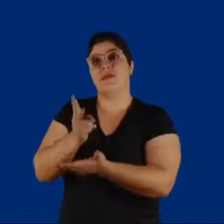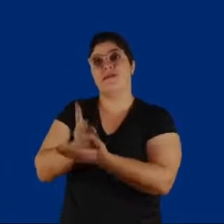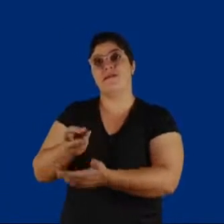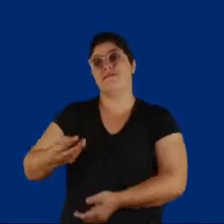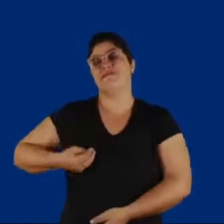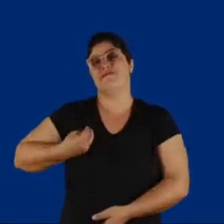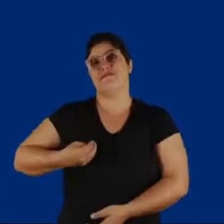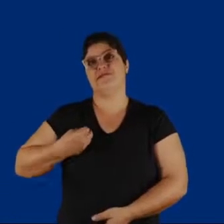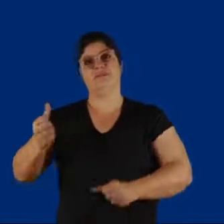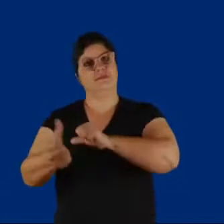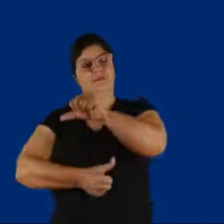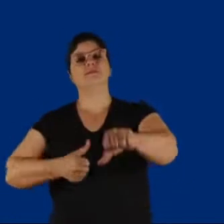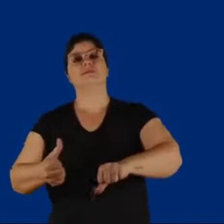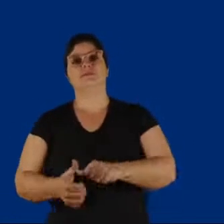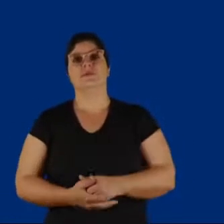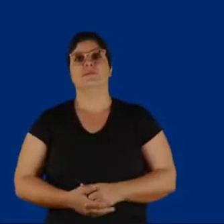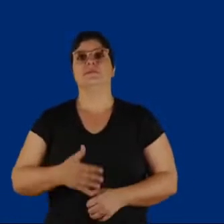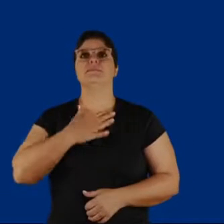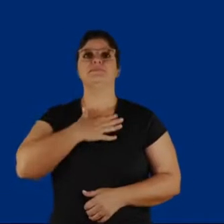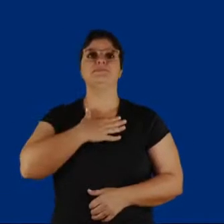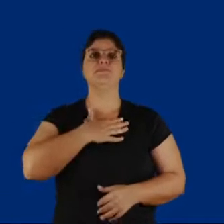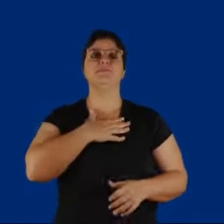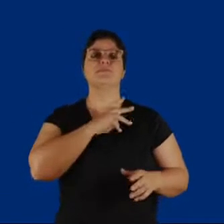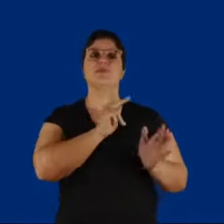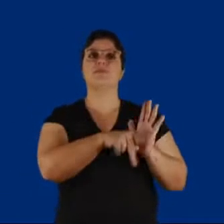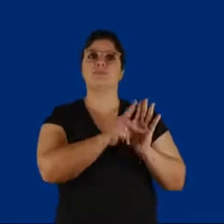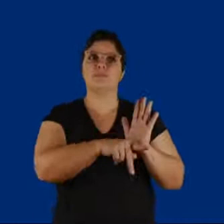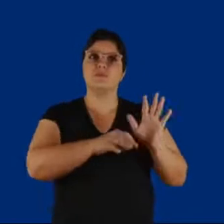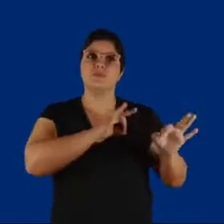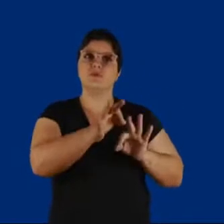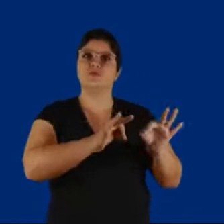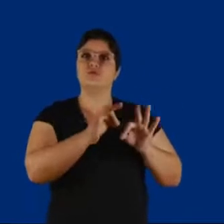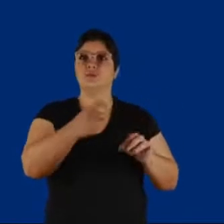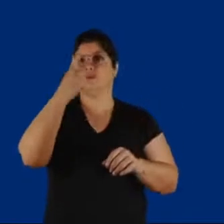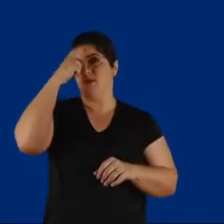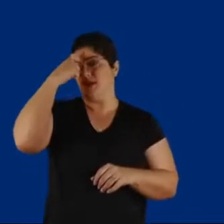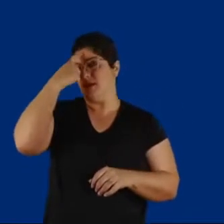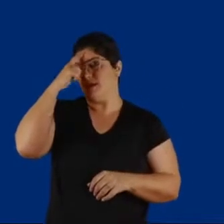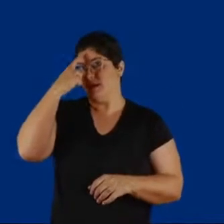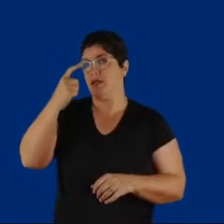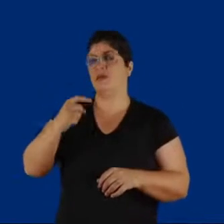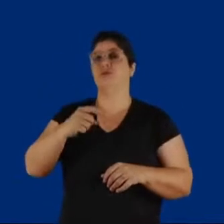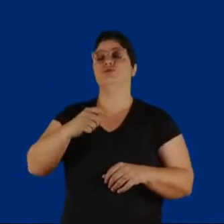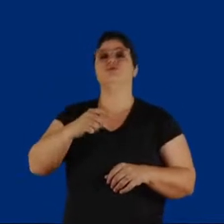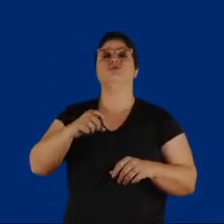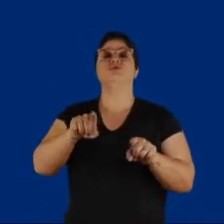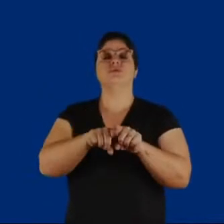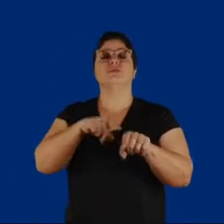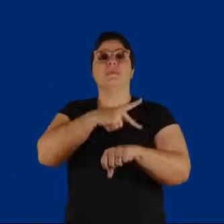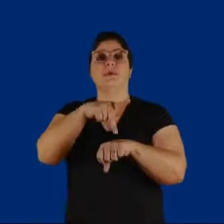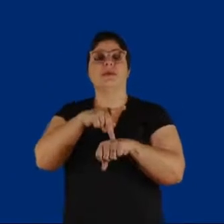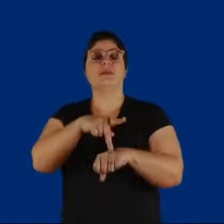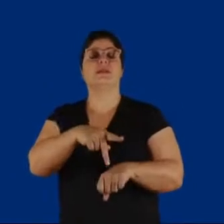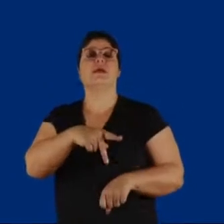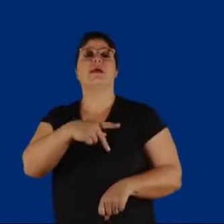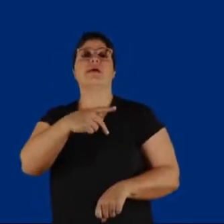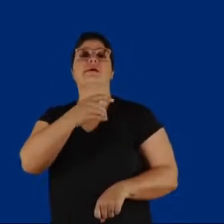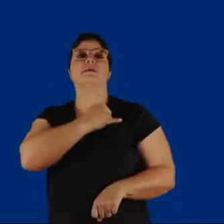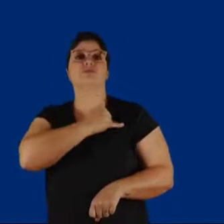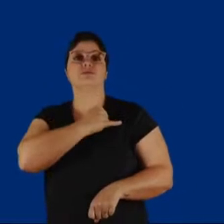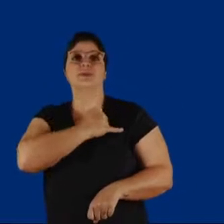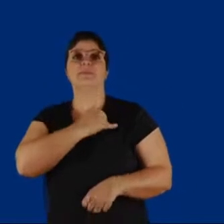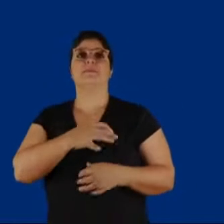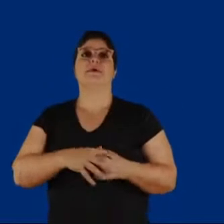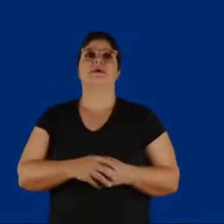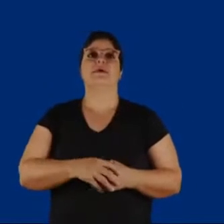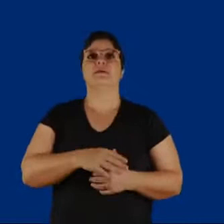falar sobre alguns projetos que eu vi na Índia, na Jamaica, em outros lugares. Esse é um deles, que é num